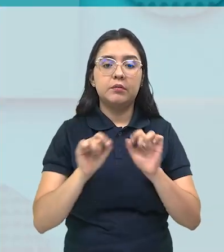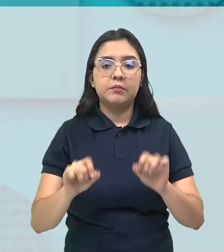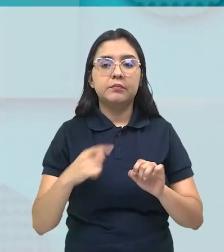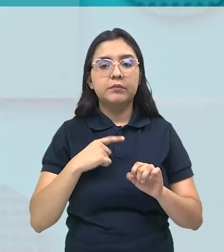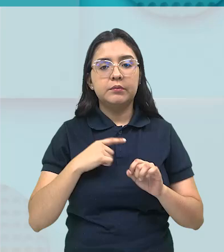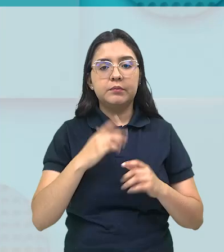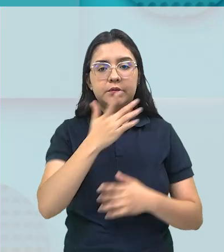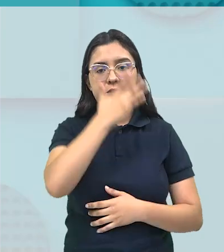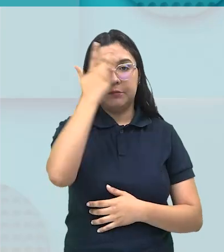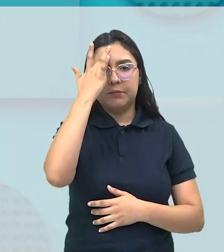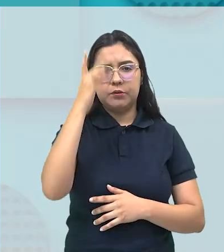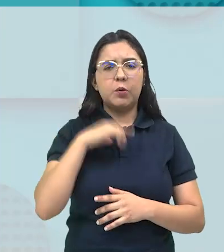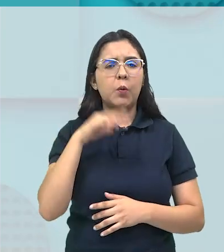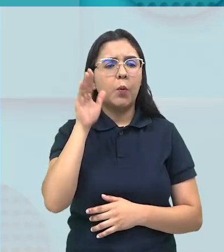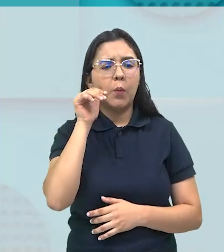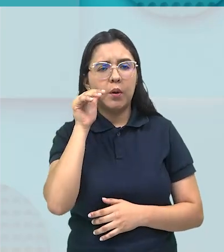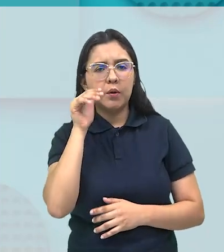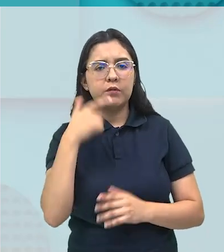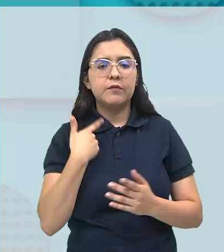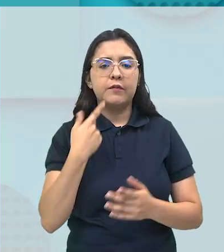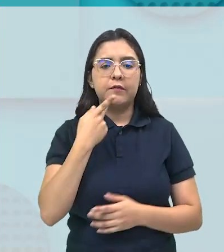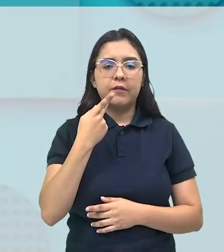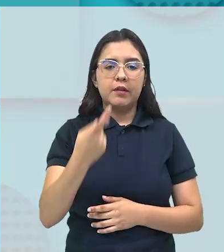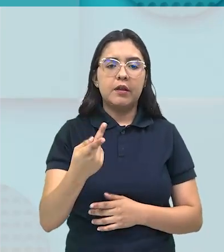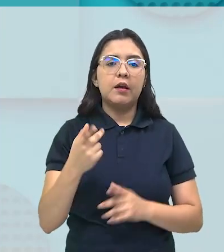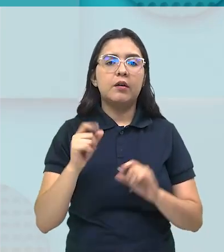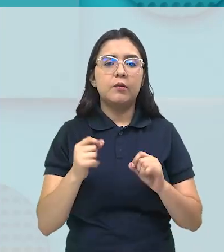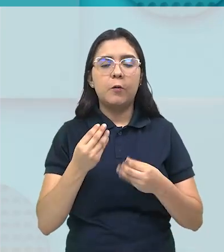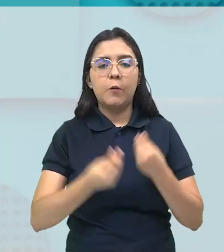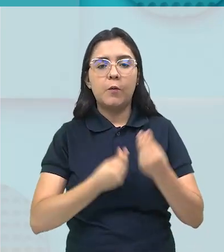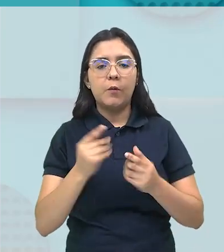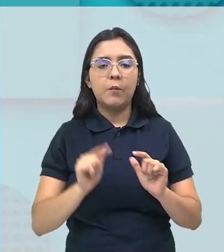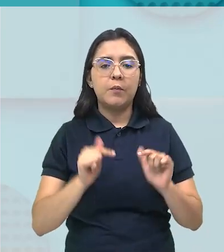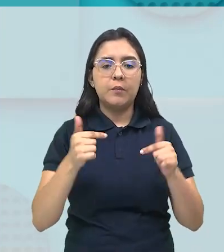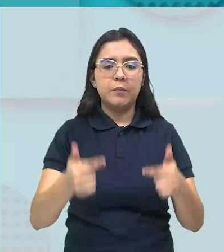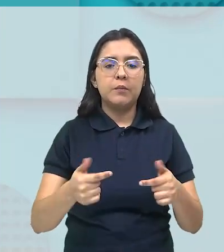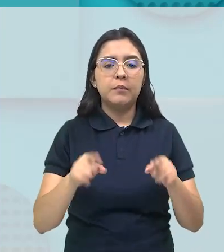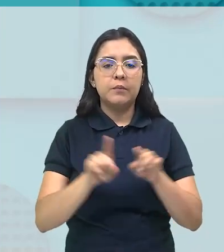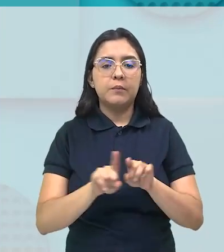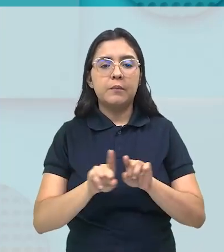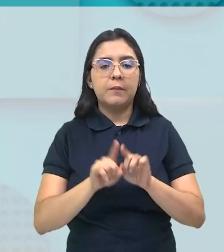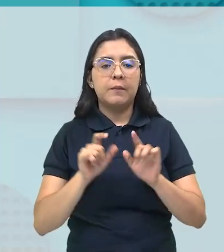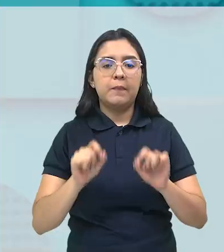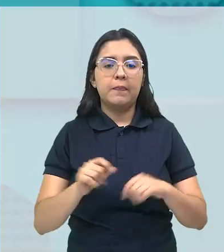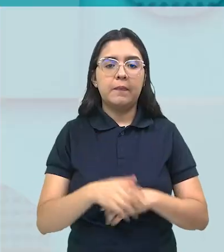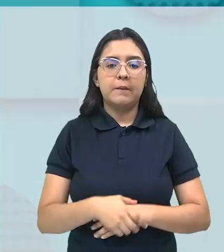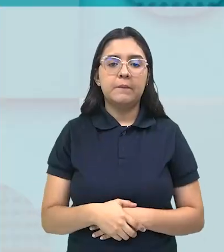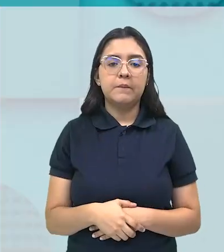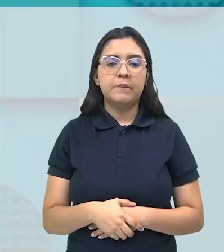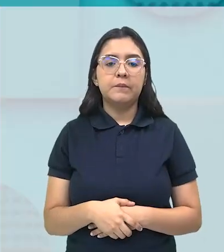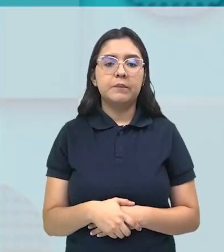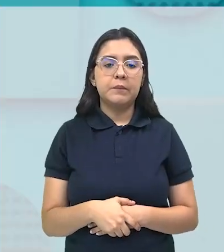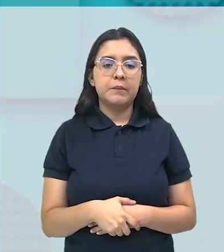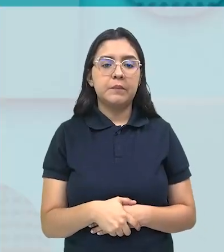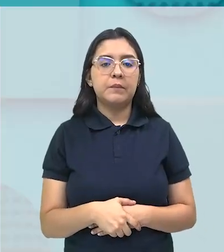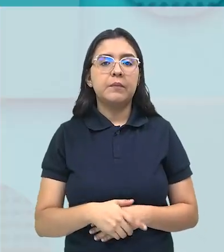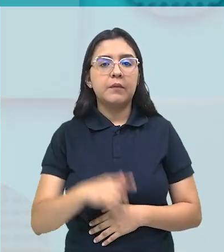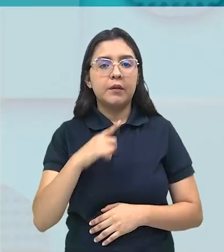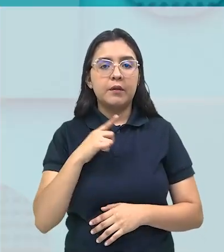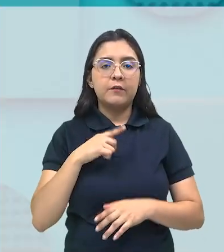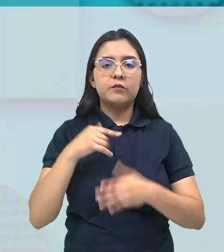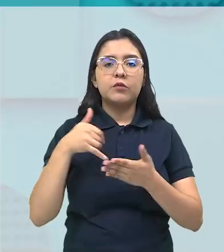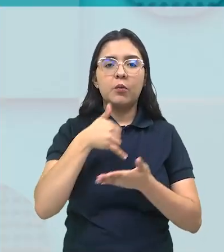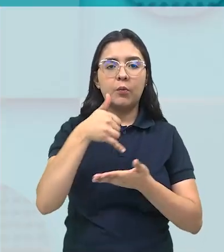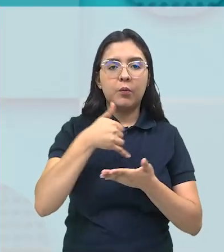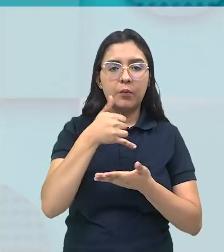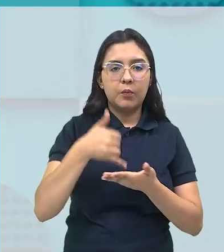E deixe lá, e afaste também os curiosos. Tem gente que vai dizer para fazer reza em cima, que vai trazer